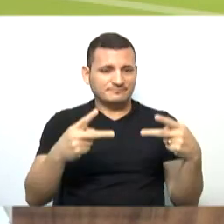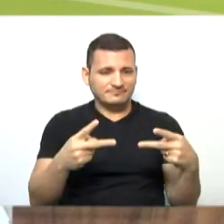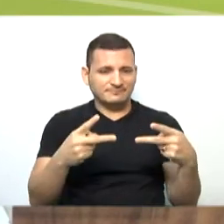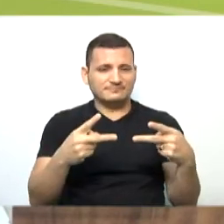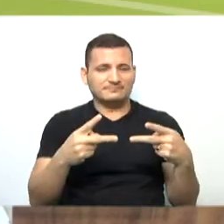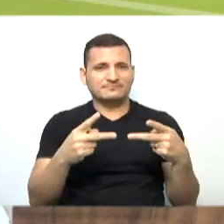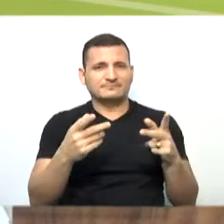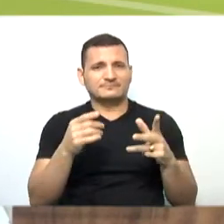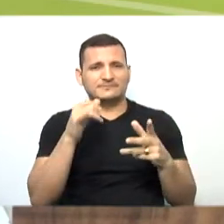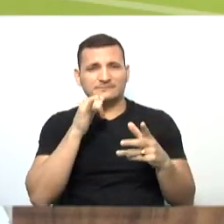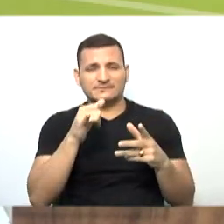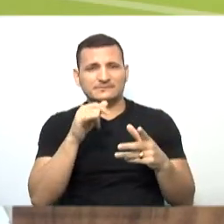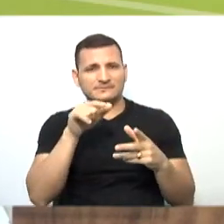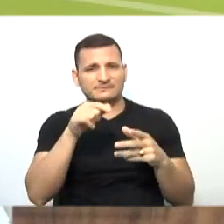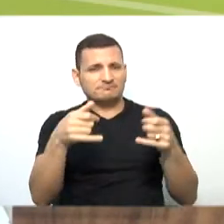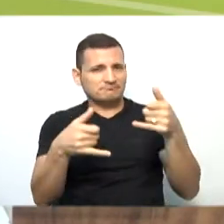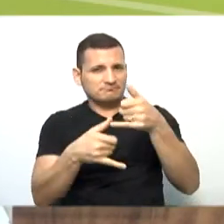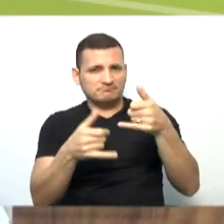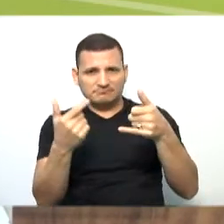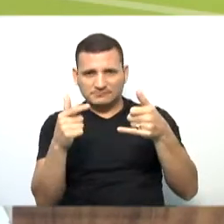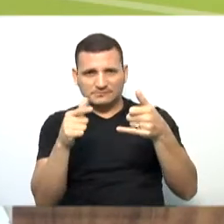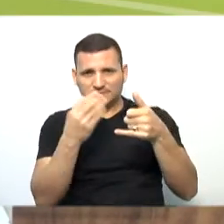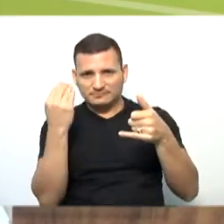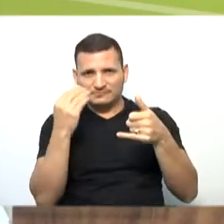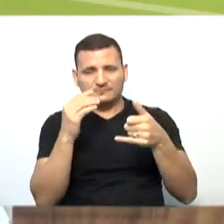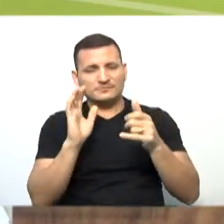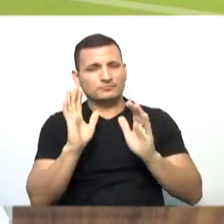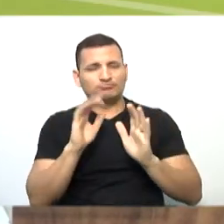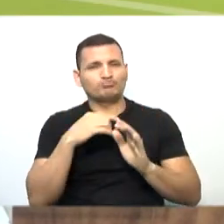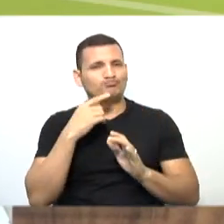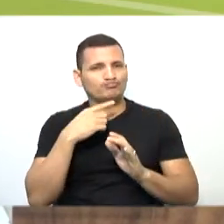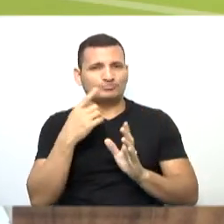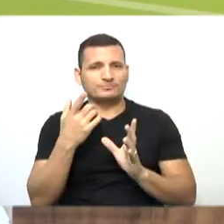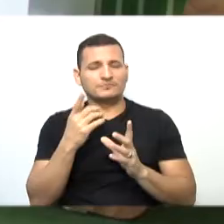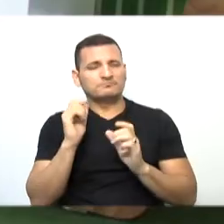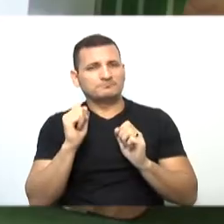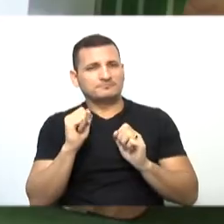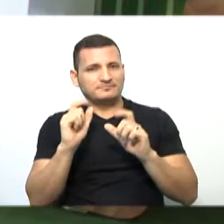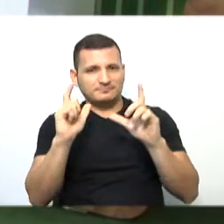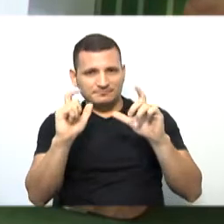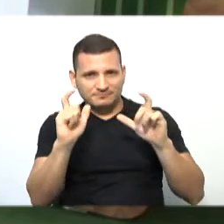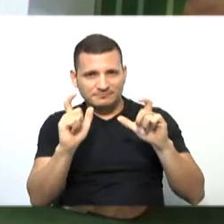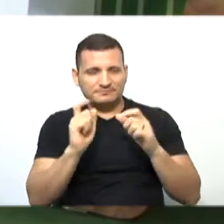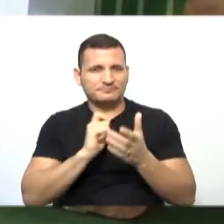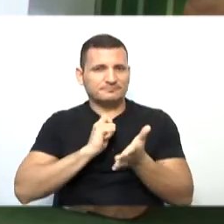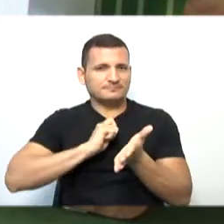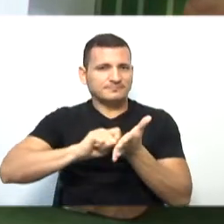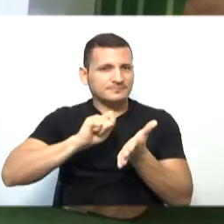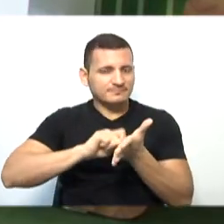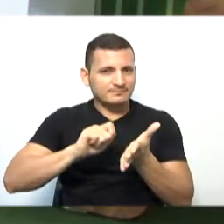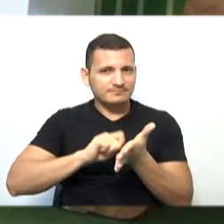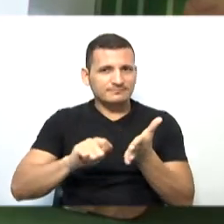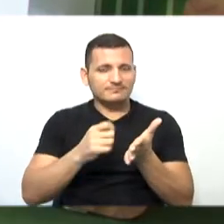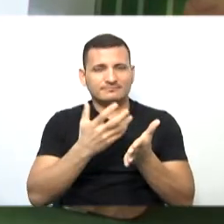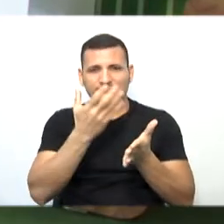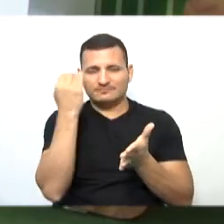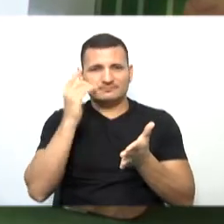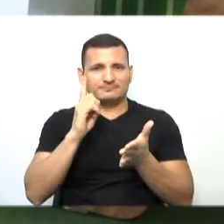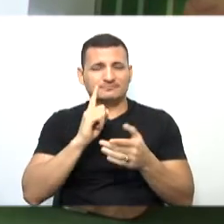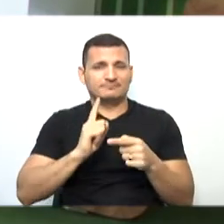tags de script não funciona, pessoal. Então, anotem. Tirem foto, né, professor? A famosa foto. Anotem bem para não esquecer.